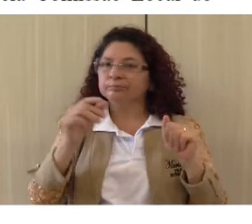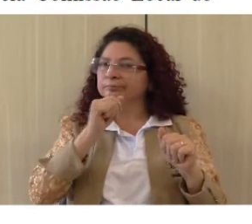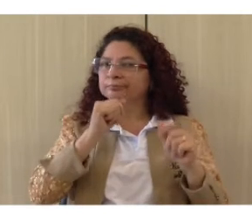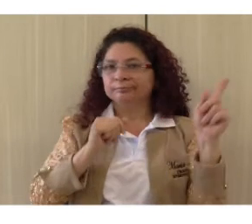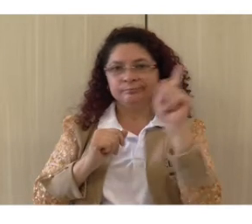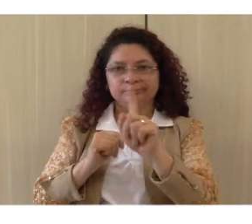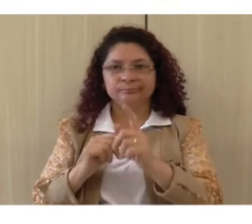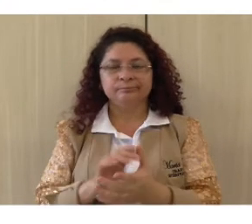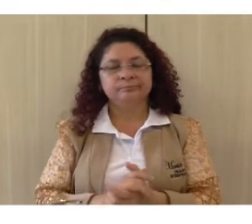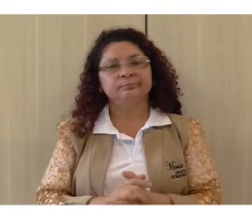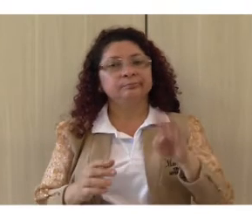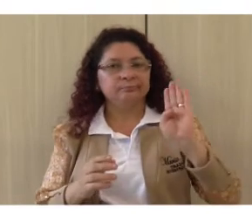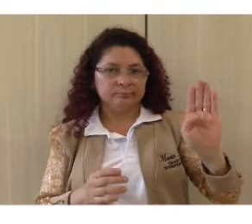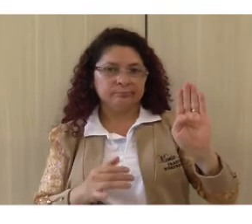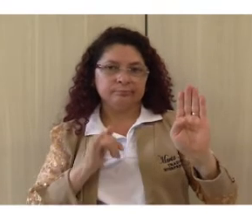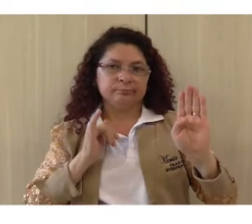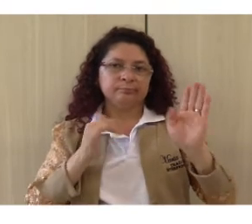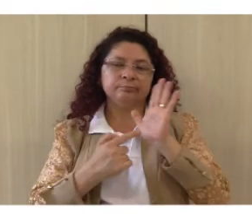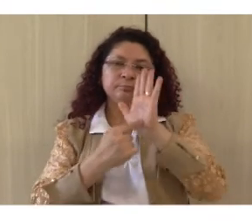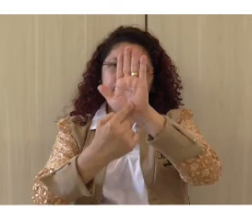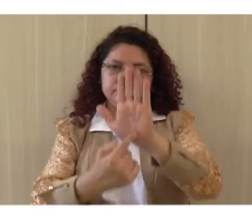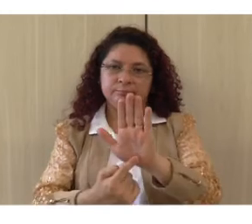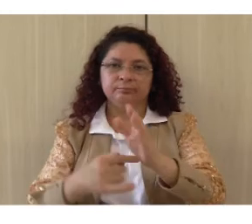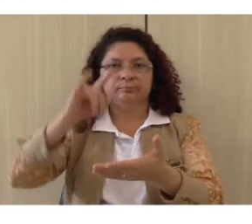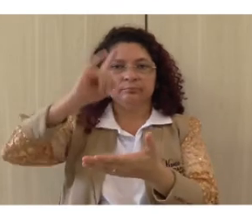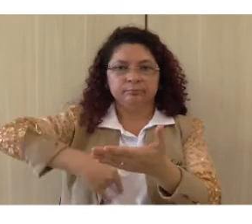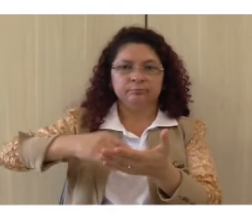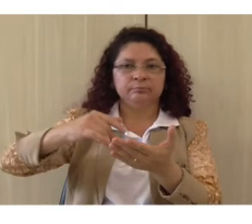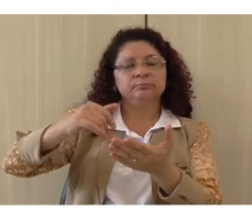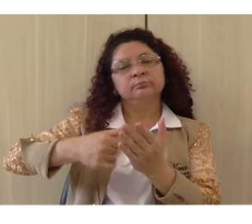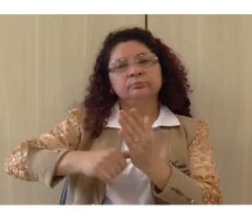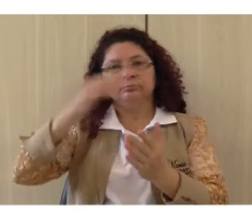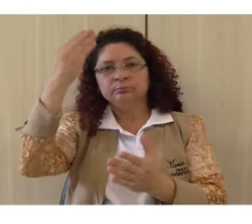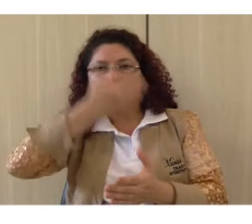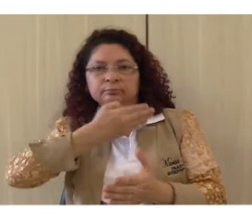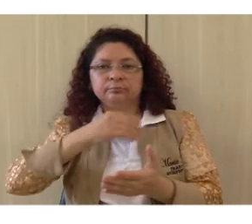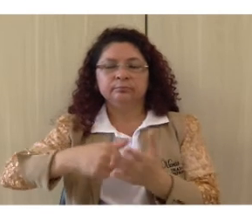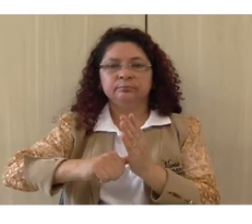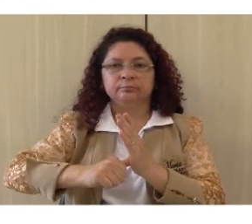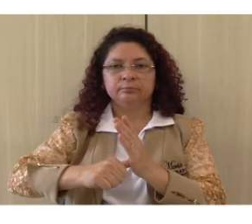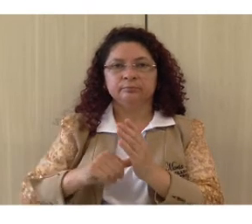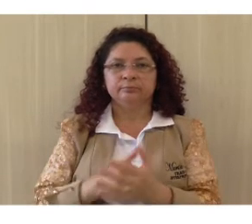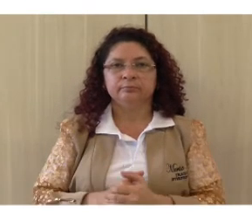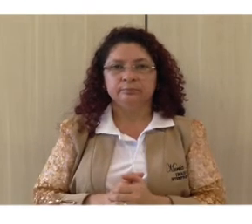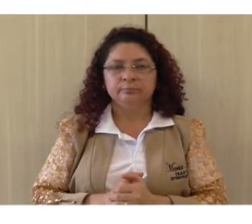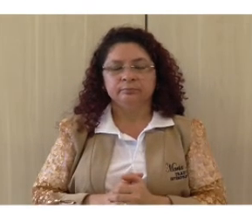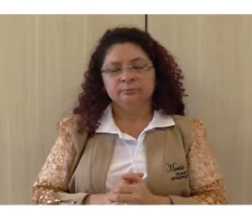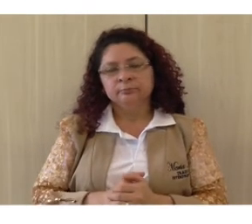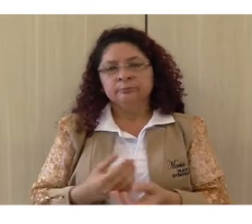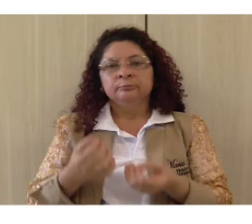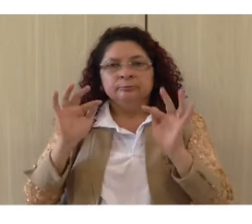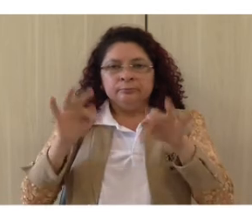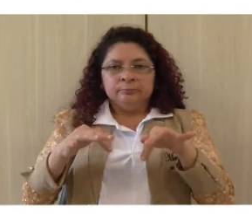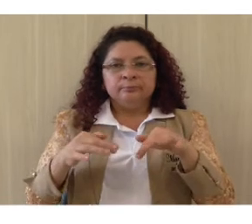entrevista. B. Não apresentar no dia da entrevista documento original de identificação oficial com foto, na forma